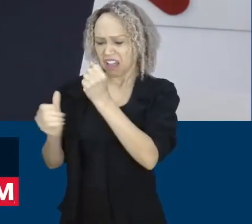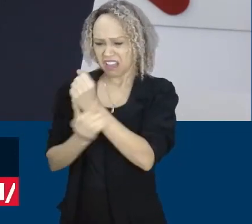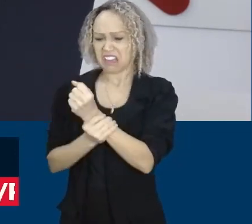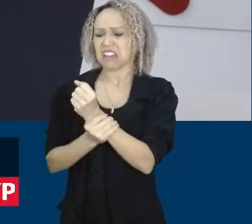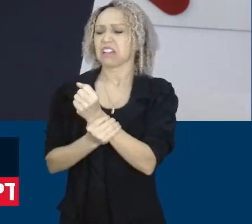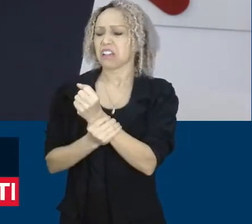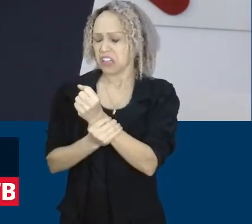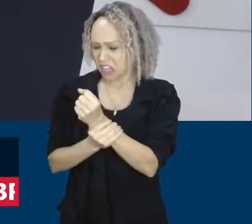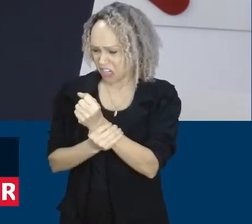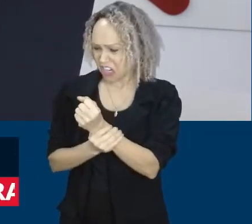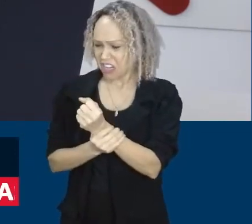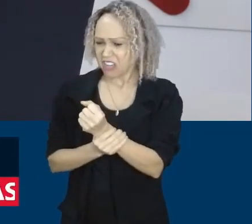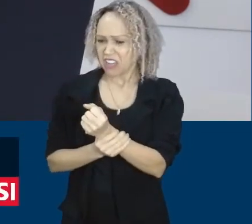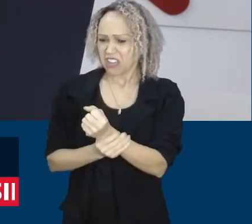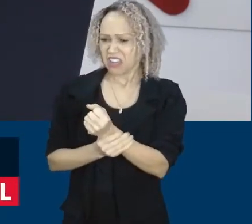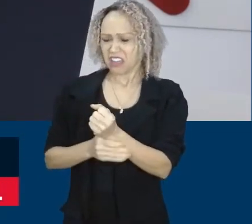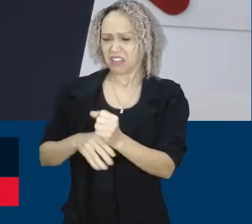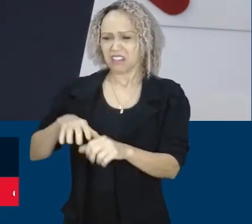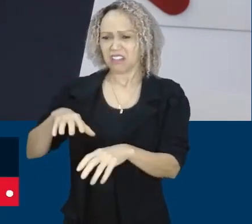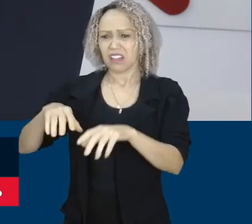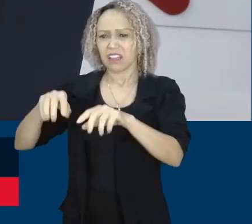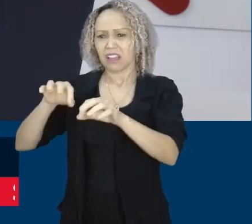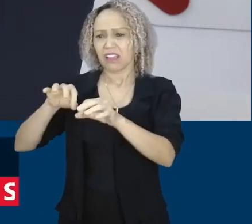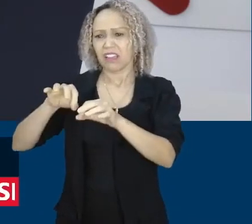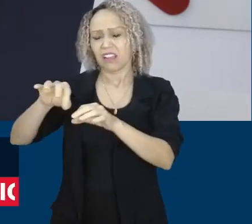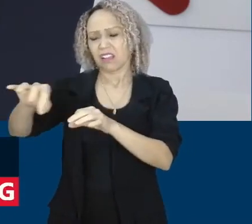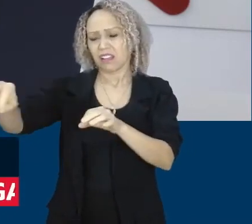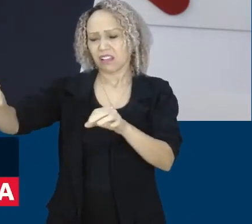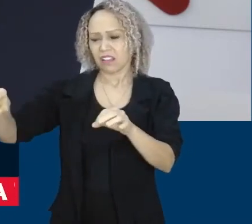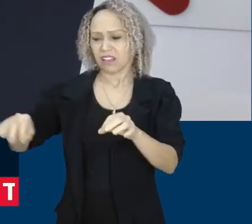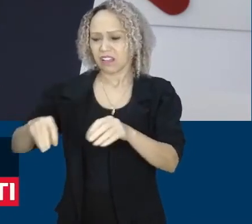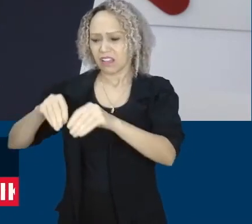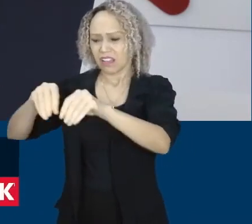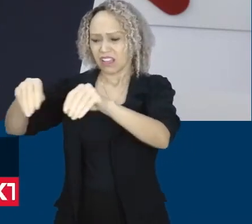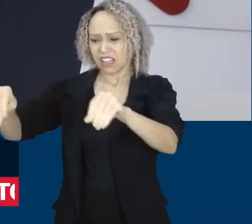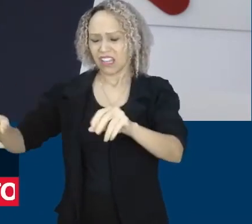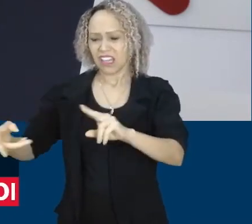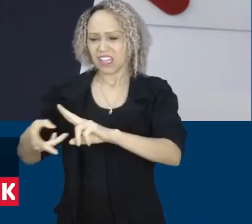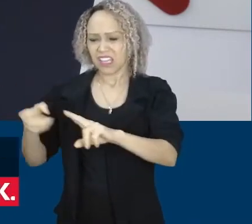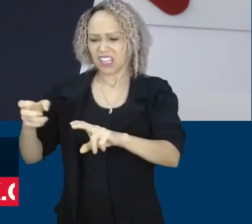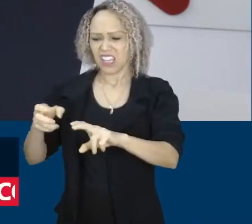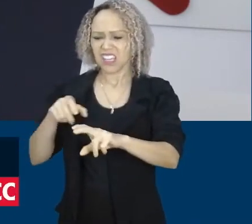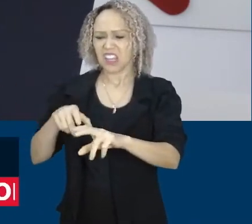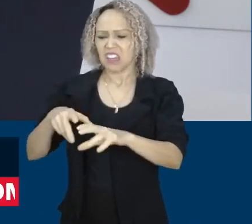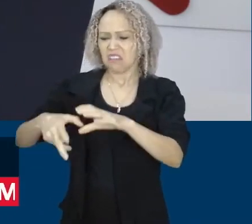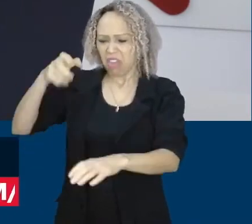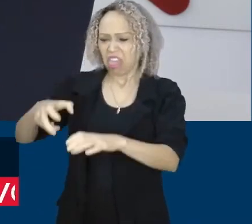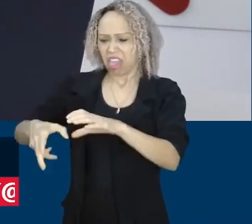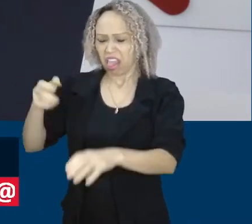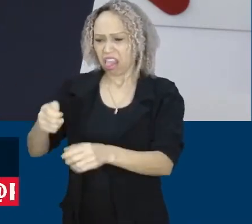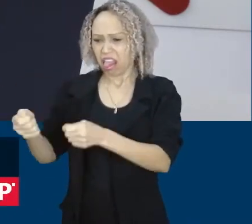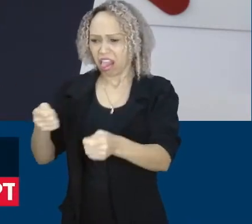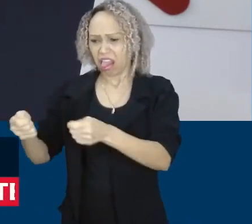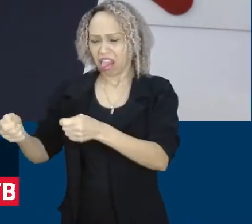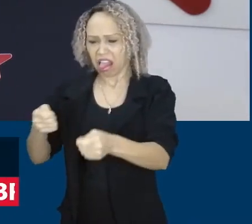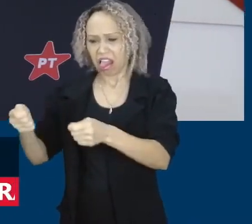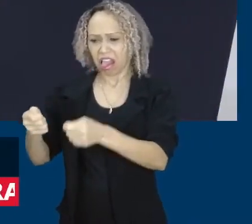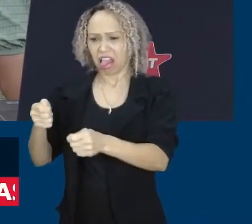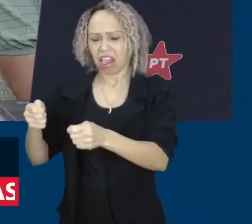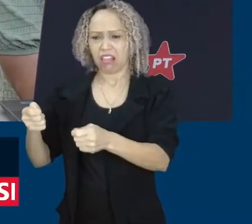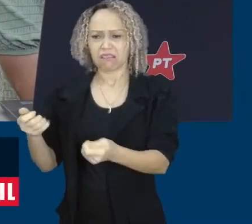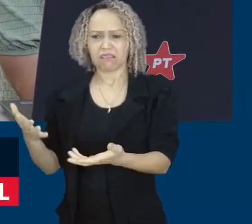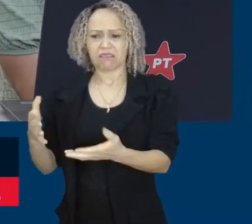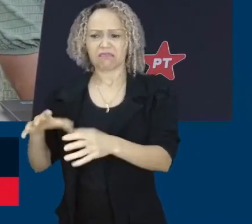né, essa resistência aí da bancada contra esse projeto de lei, que é criminoso, né?